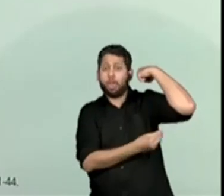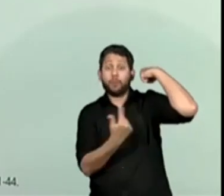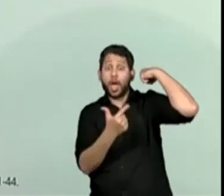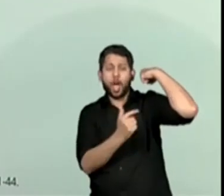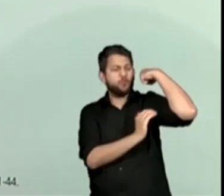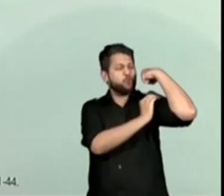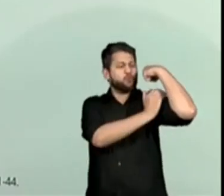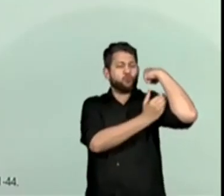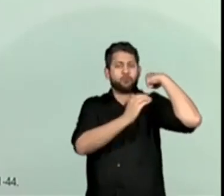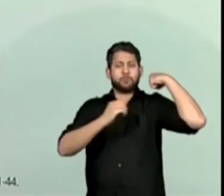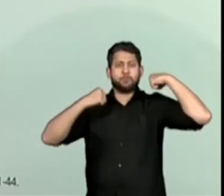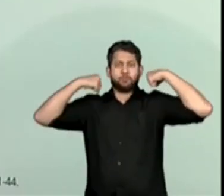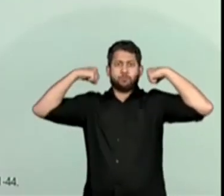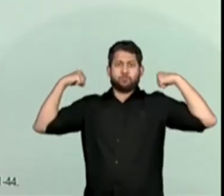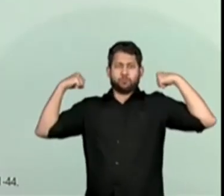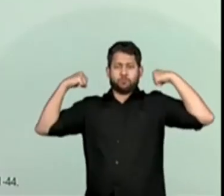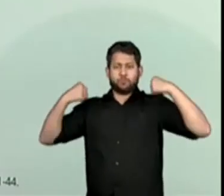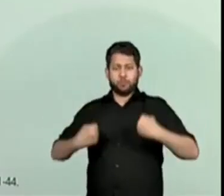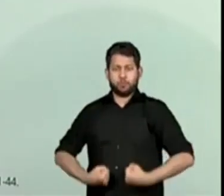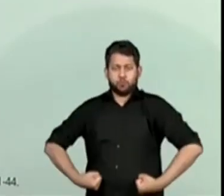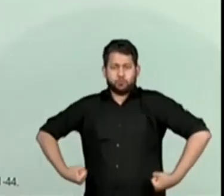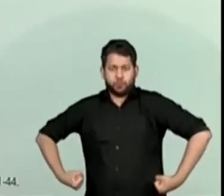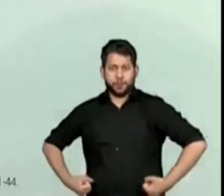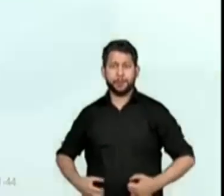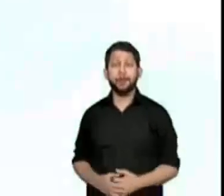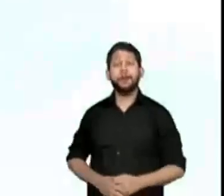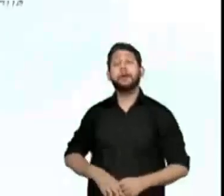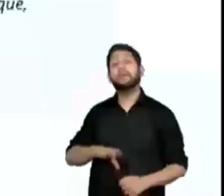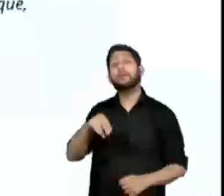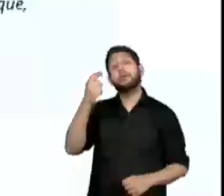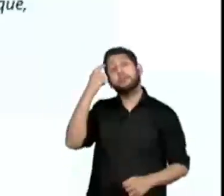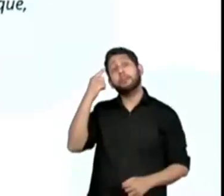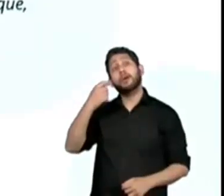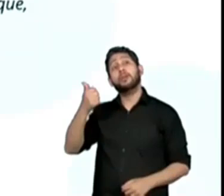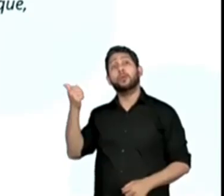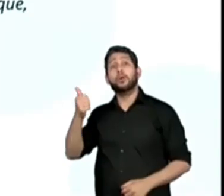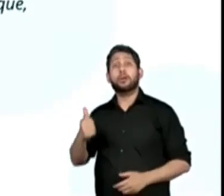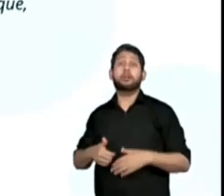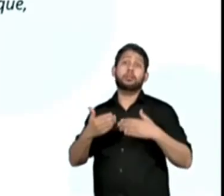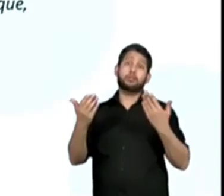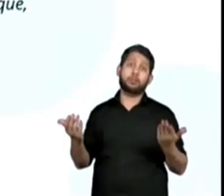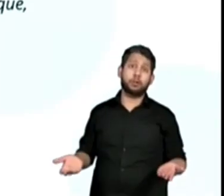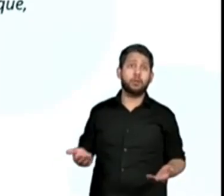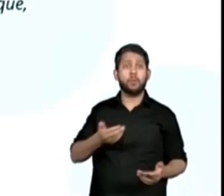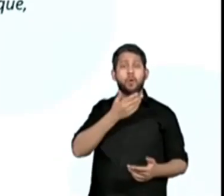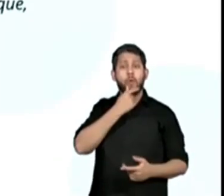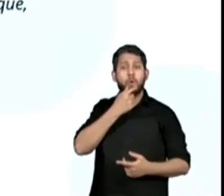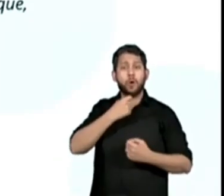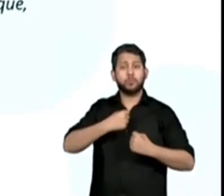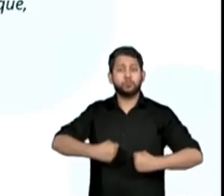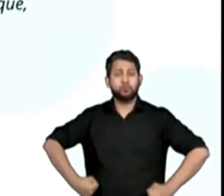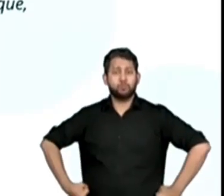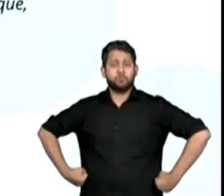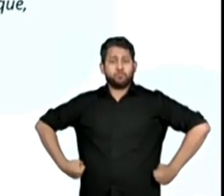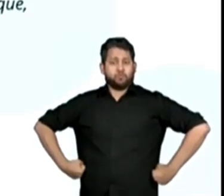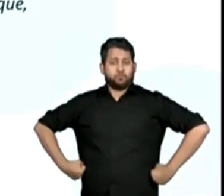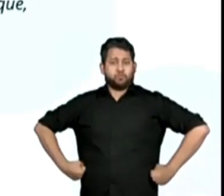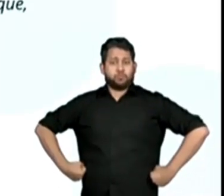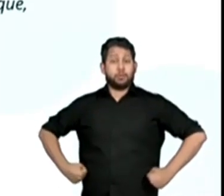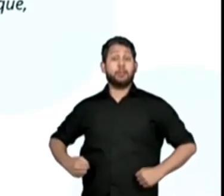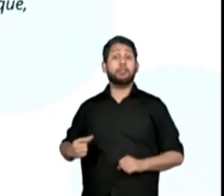que mais que a gente pode pensar dele? Nossos registros aqui. Musculoso em